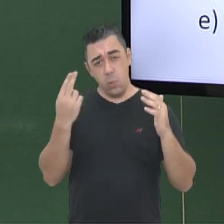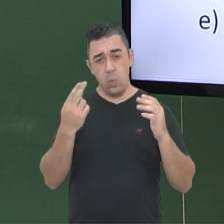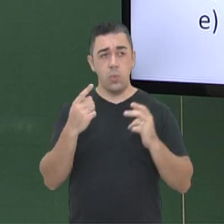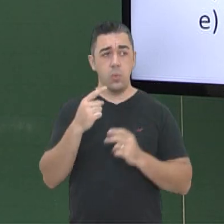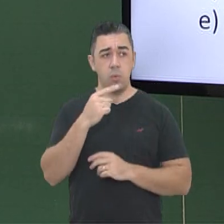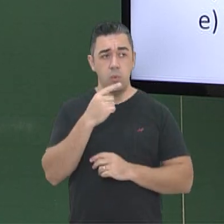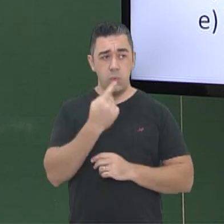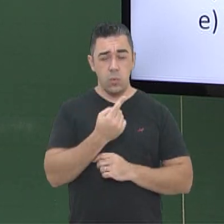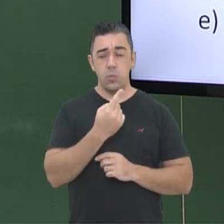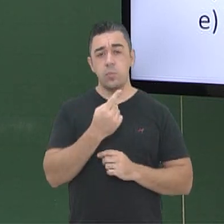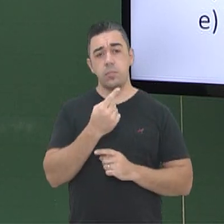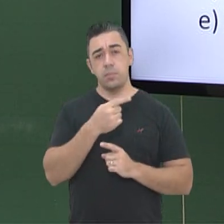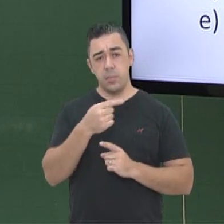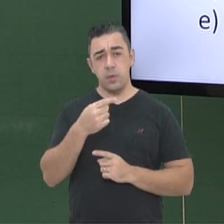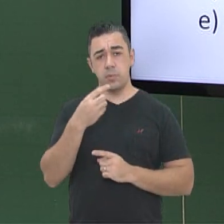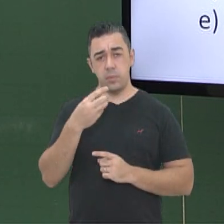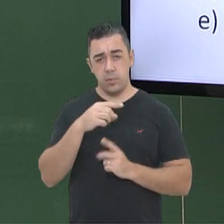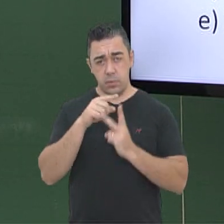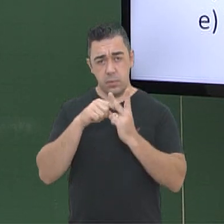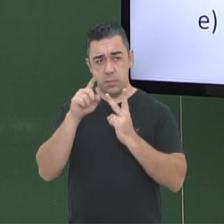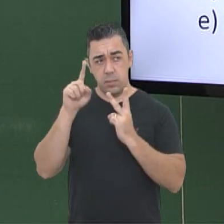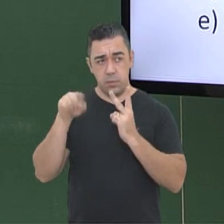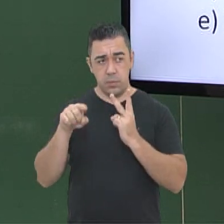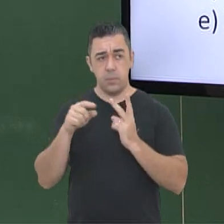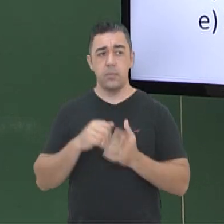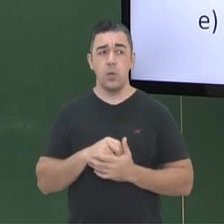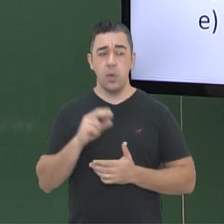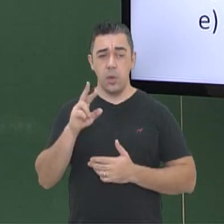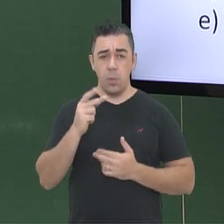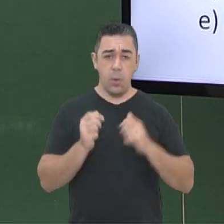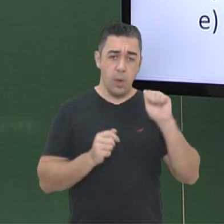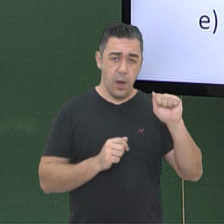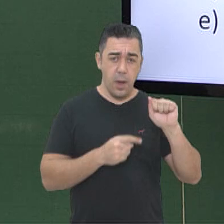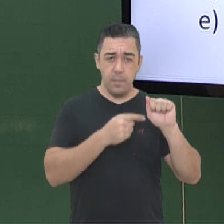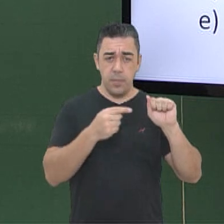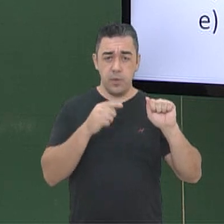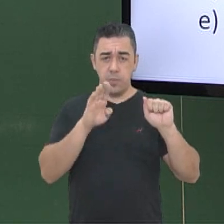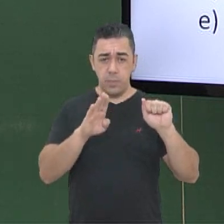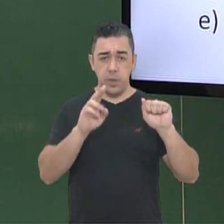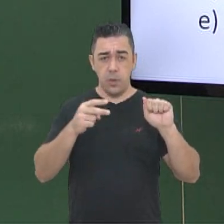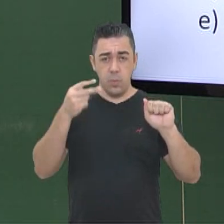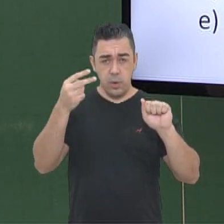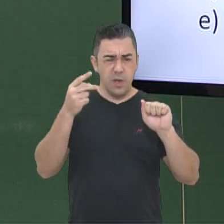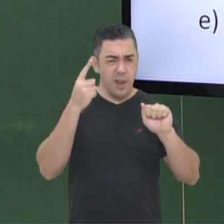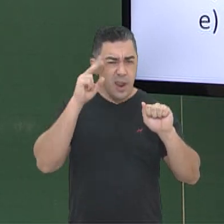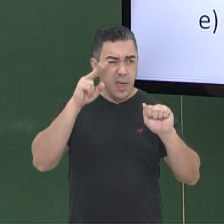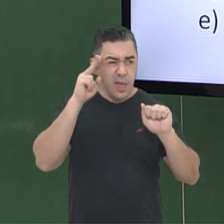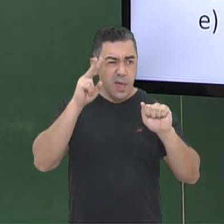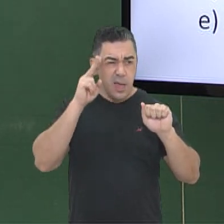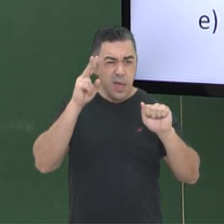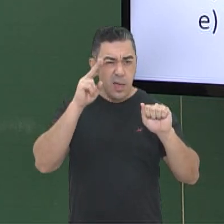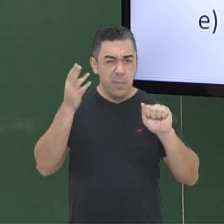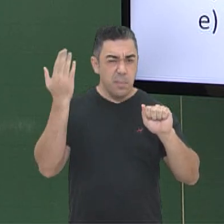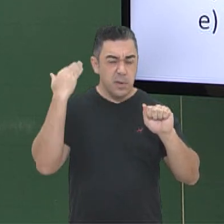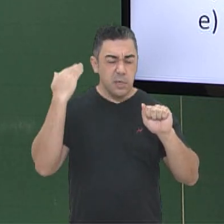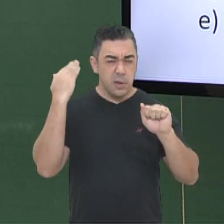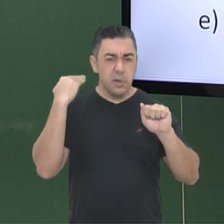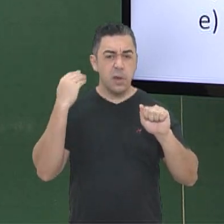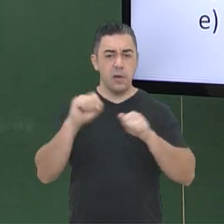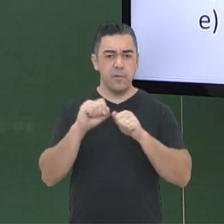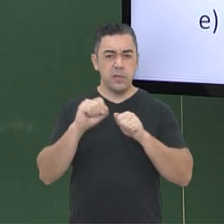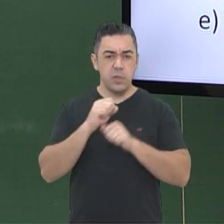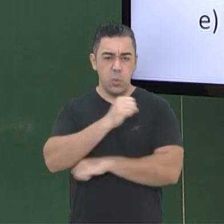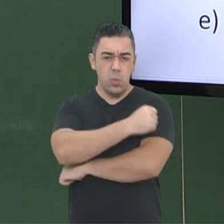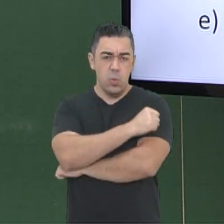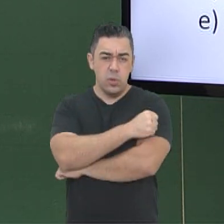ao quadrado é a mesma coisa que a menos b ao quadrado. Você deve ter visto produtos notáveis já no